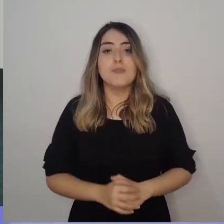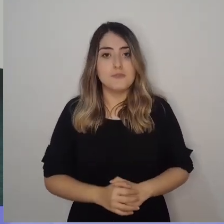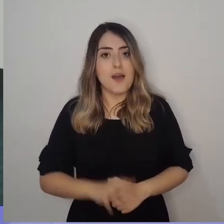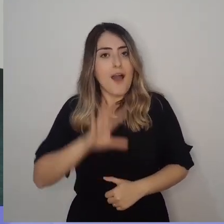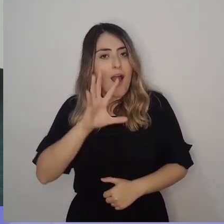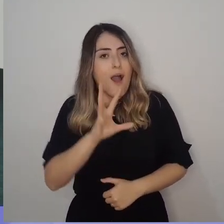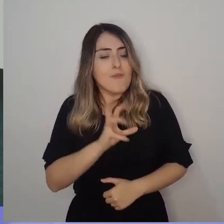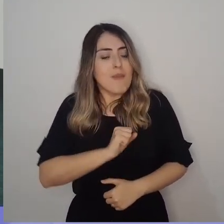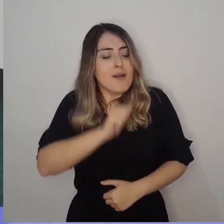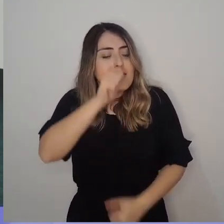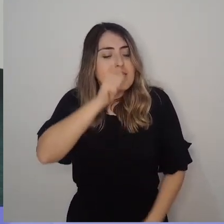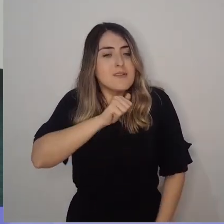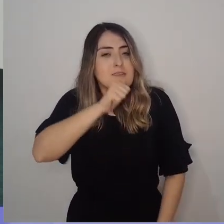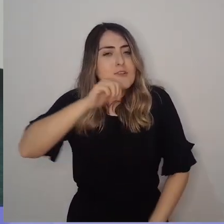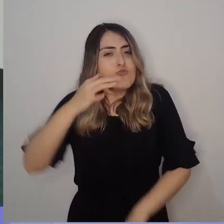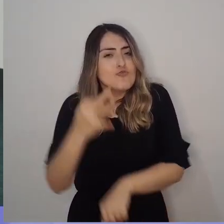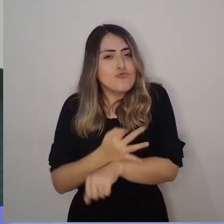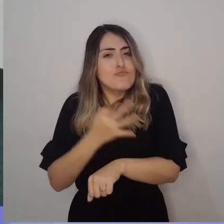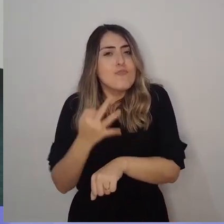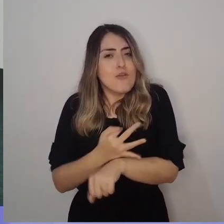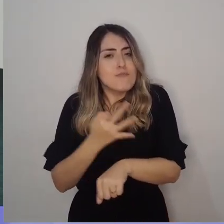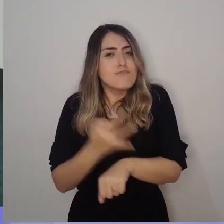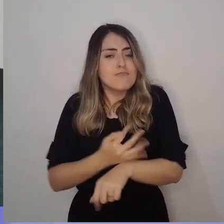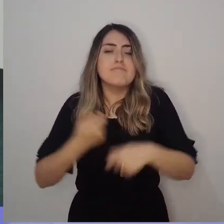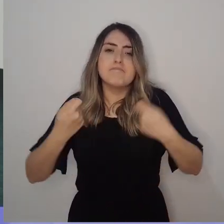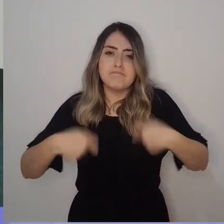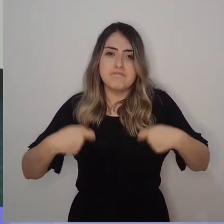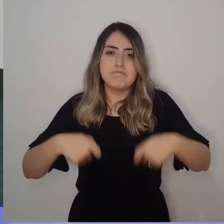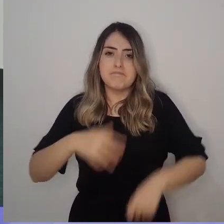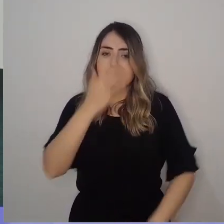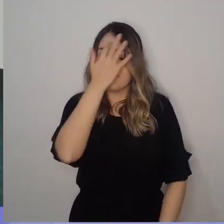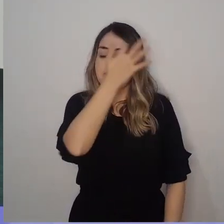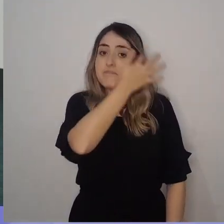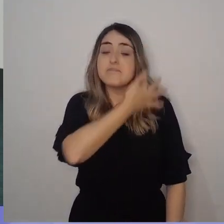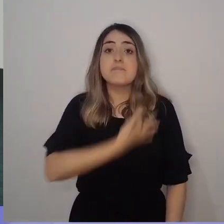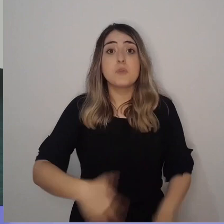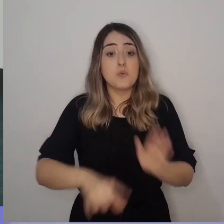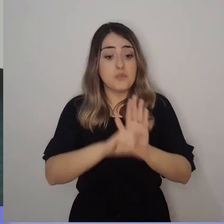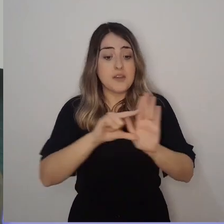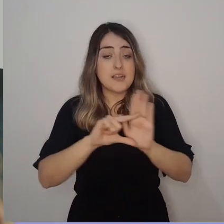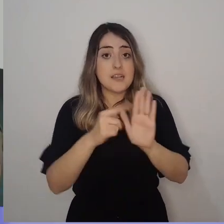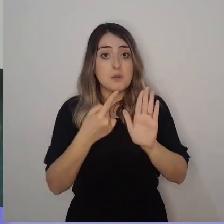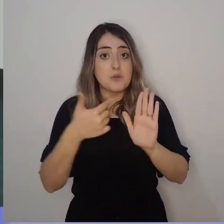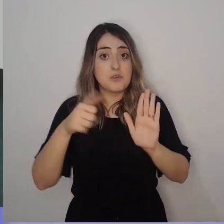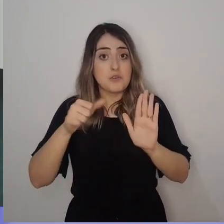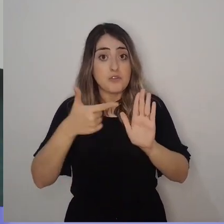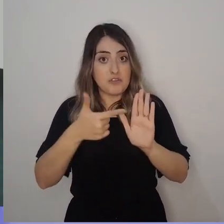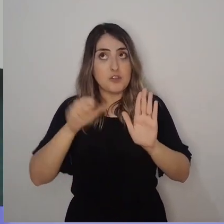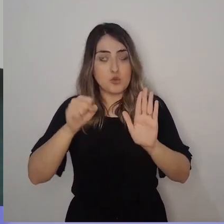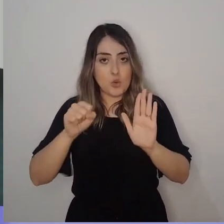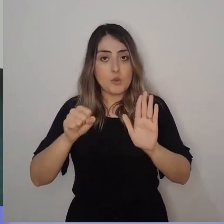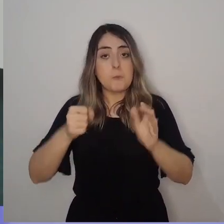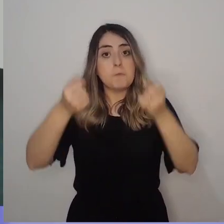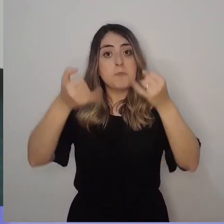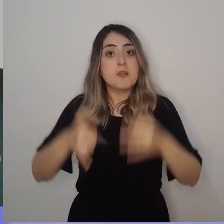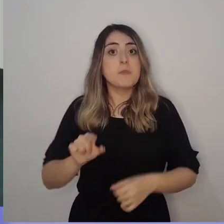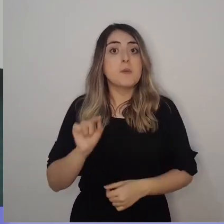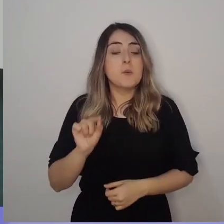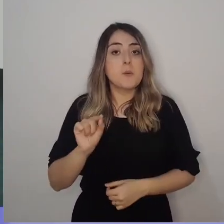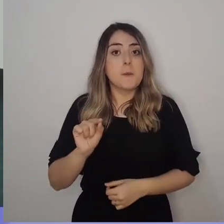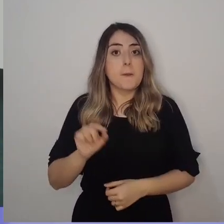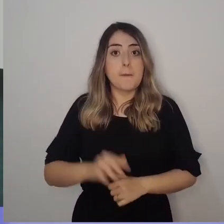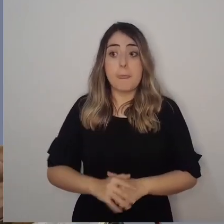assim que ele aplica no versículo 28. Aí ainda no versículo 28 ele faz uma transição para um argumento que eu brinco que é o